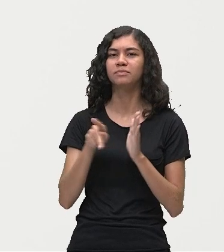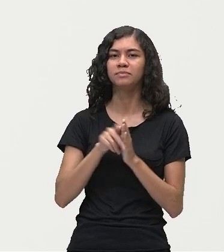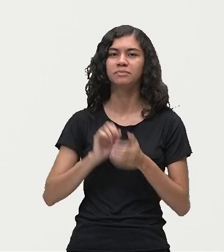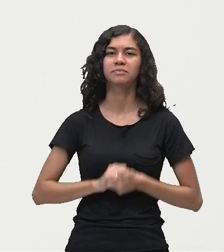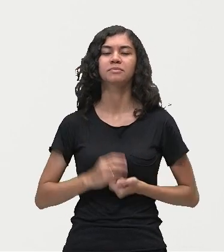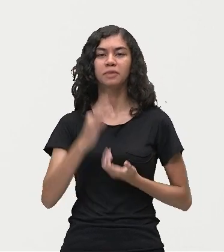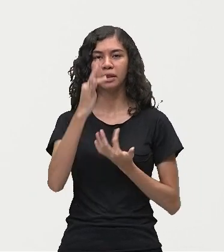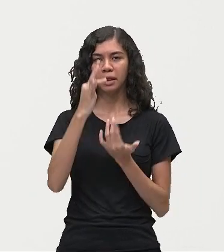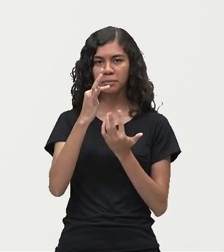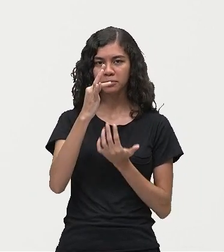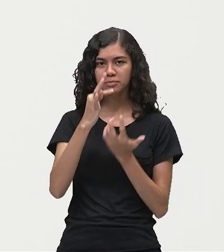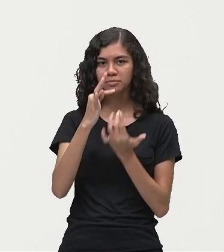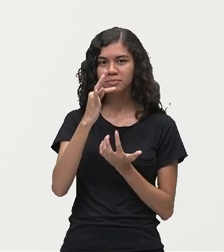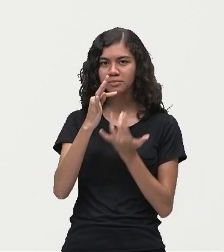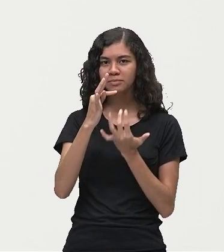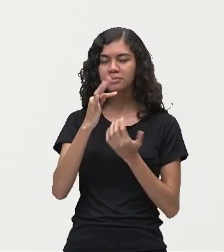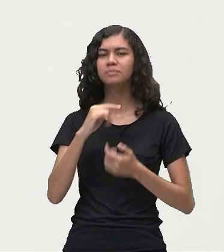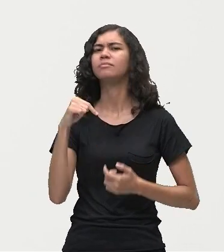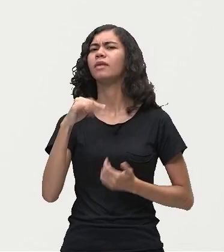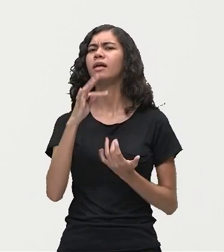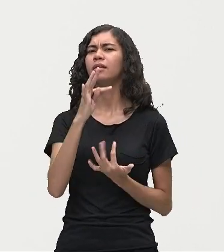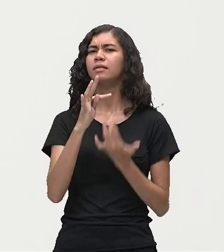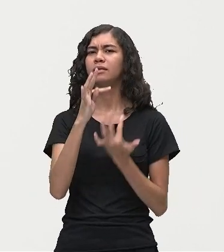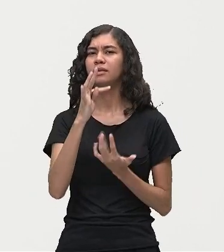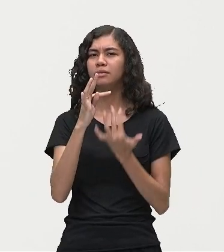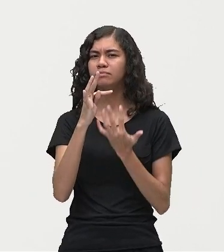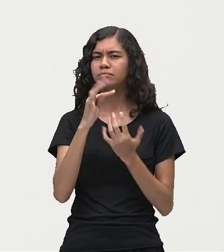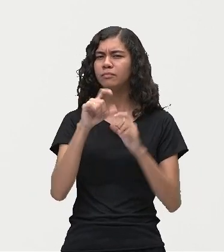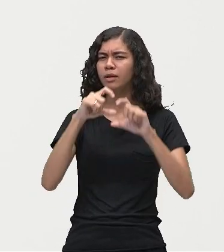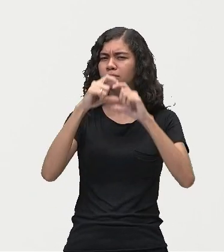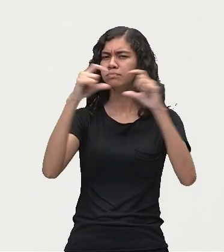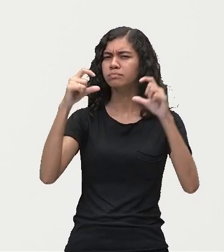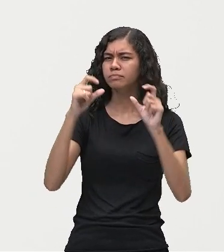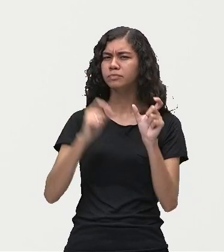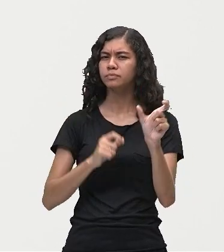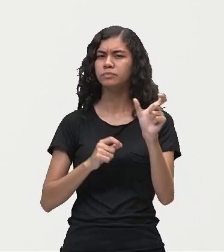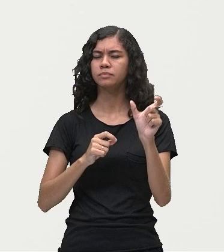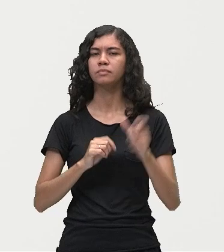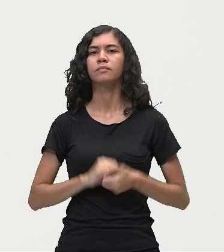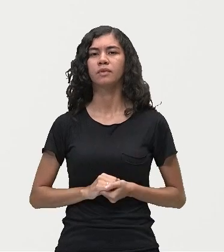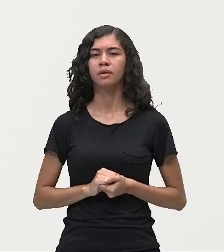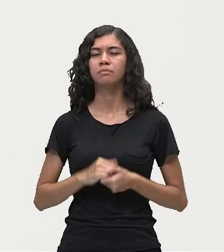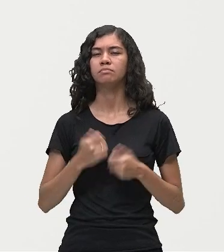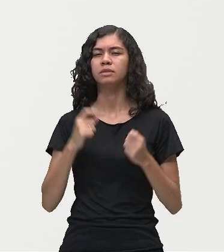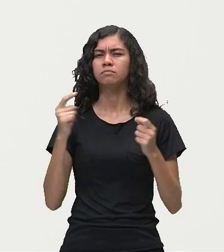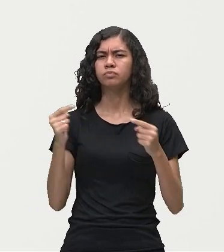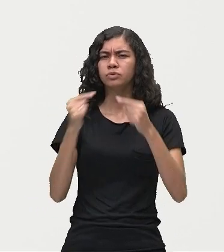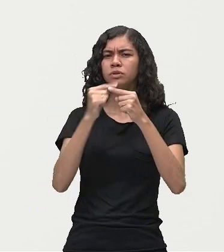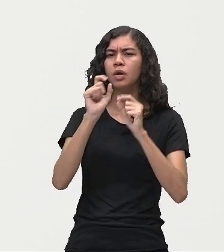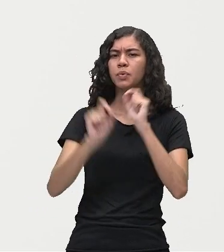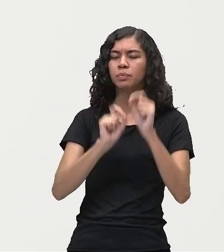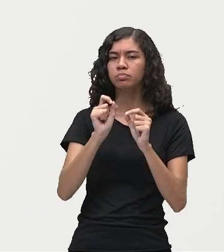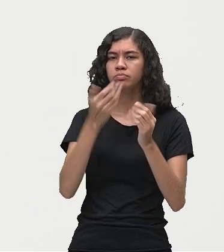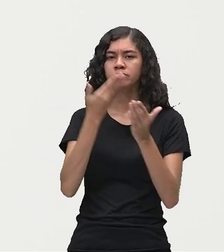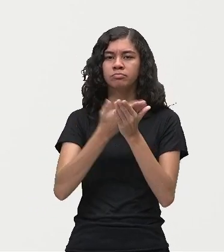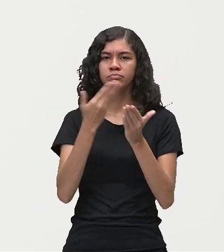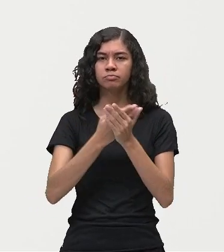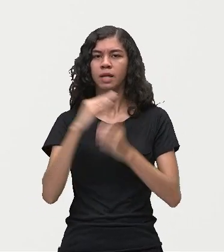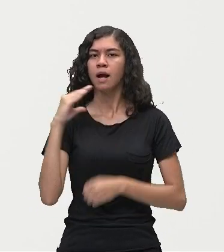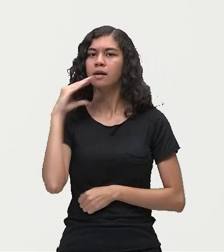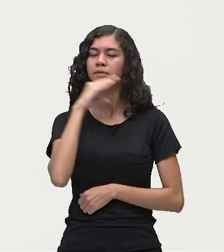Gente, a termodinâmica, quando você vê esse nome, você tem que associar com estudos sobre